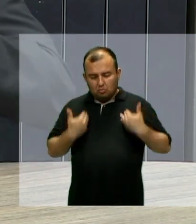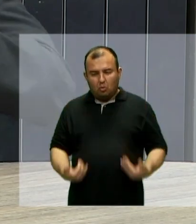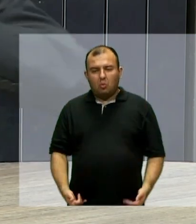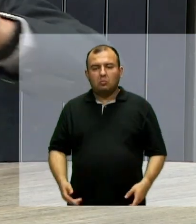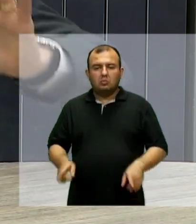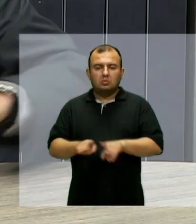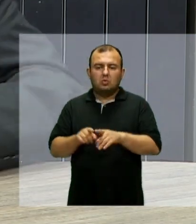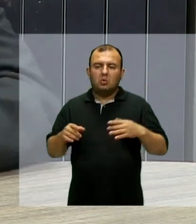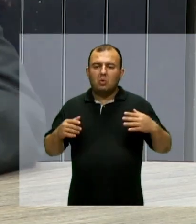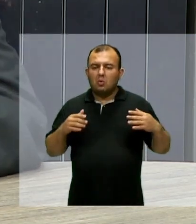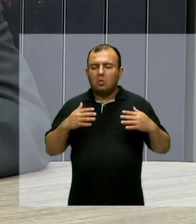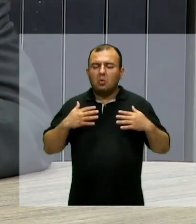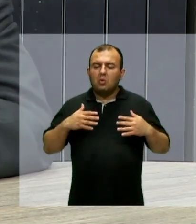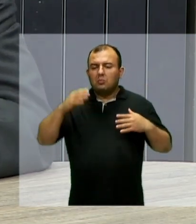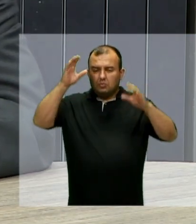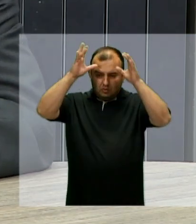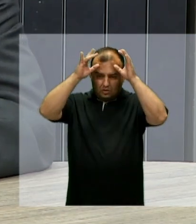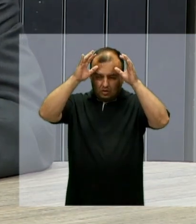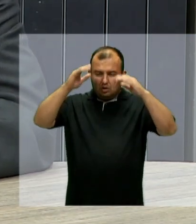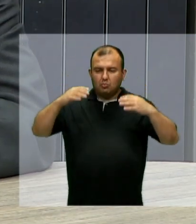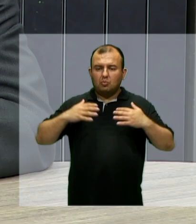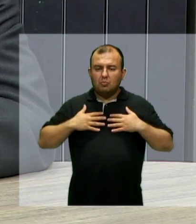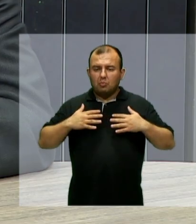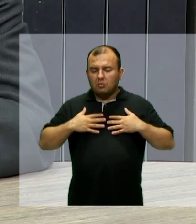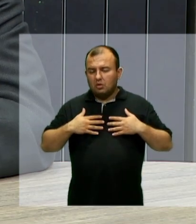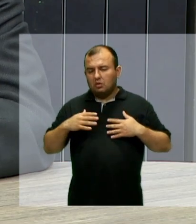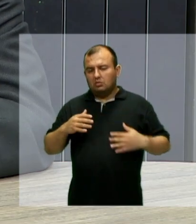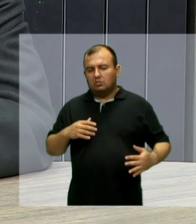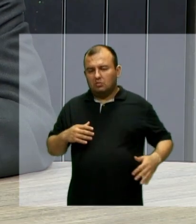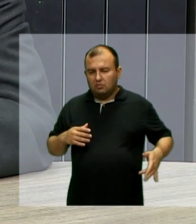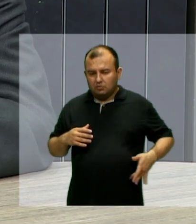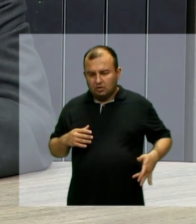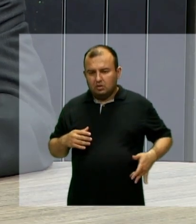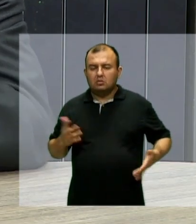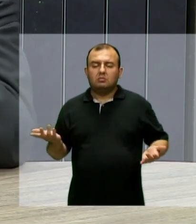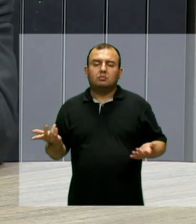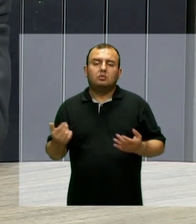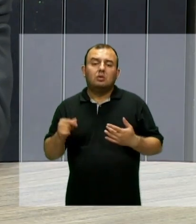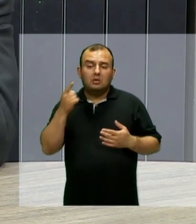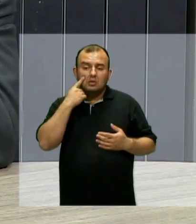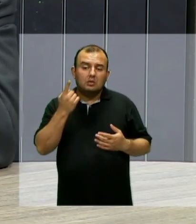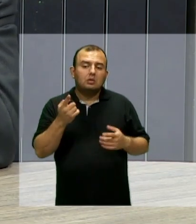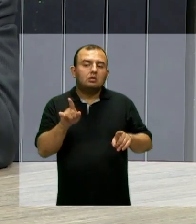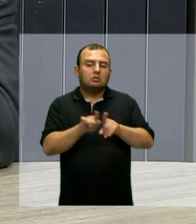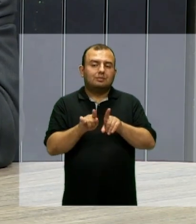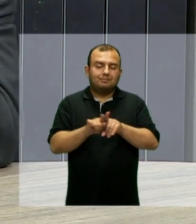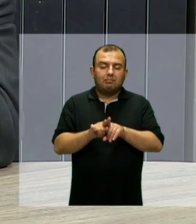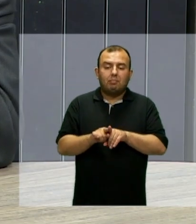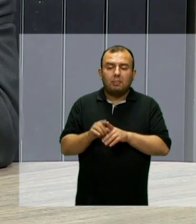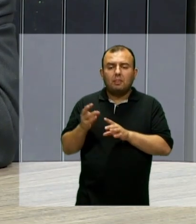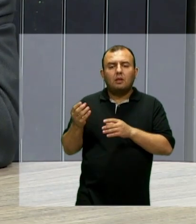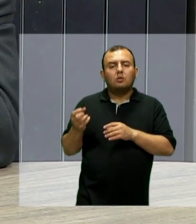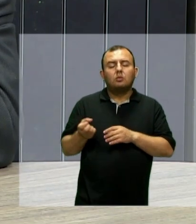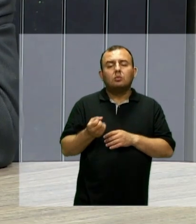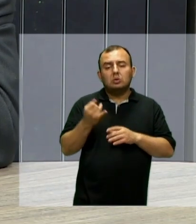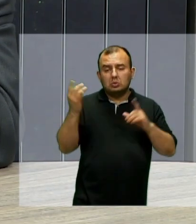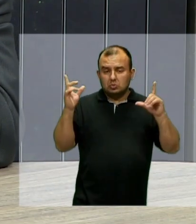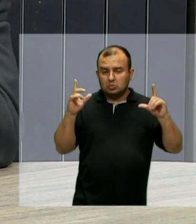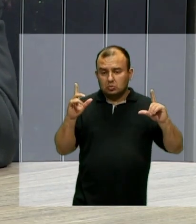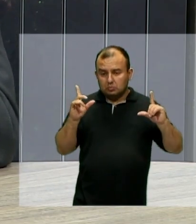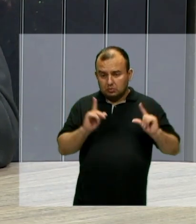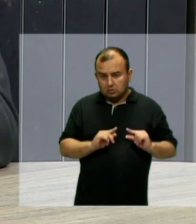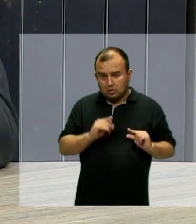né? Pulmão, fígado, cérebro, etc. Chama-se sistema TNM. De acordo com esse, eu vou ter um estadiamento. Quanto menor o